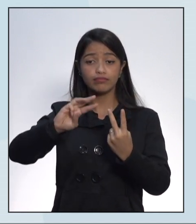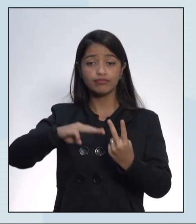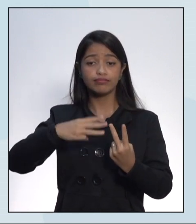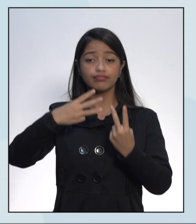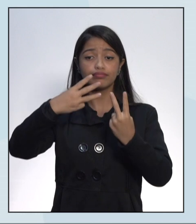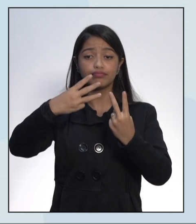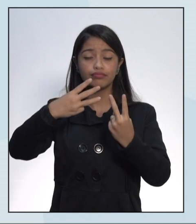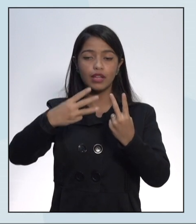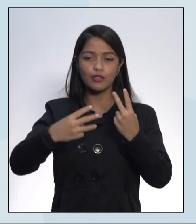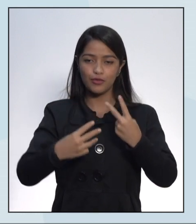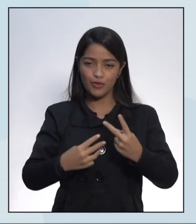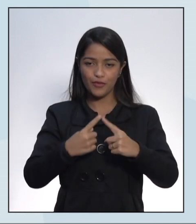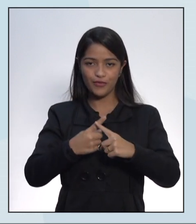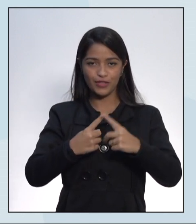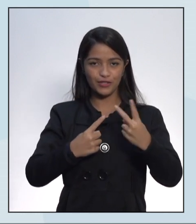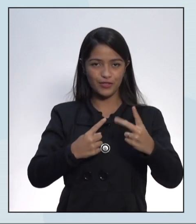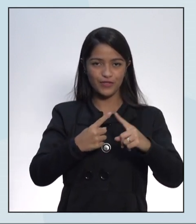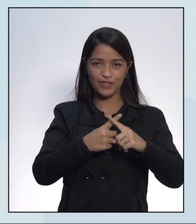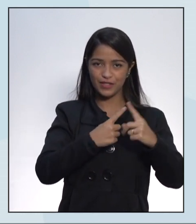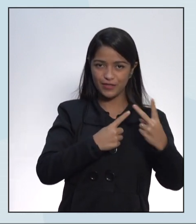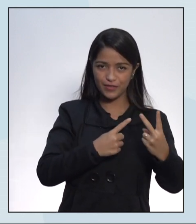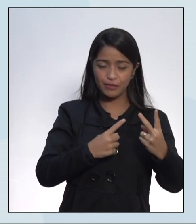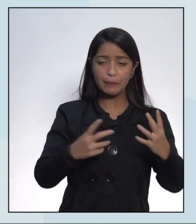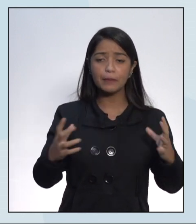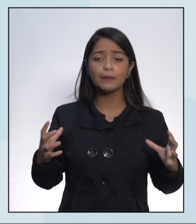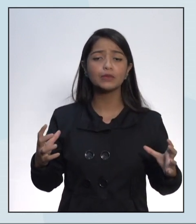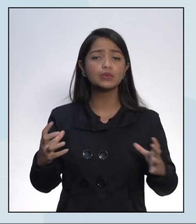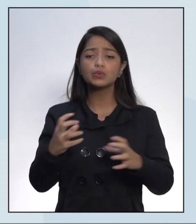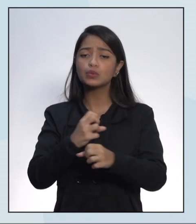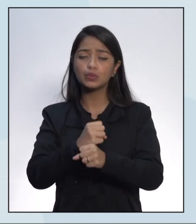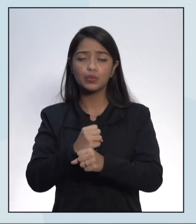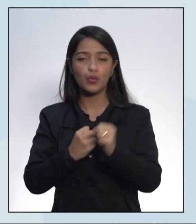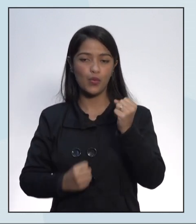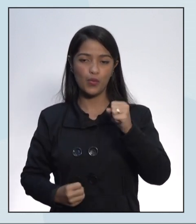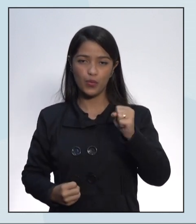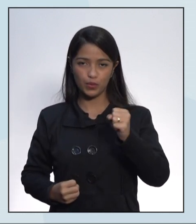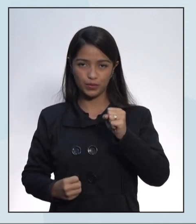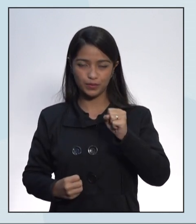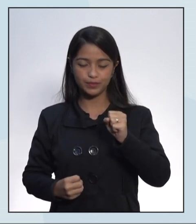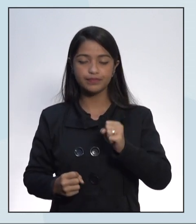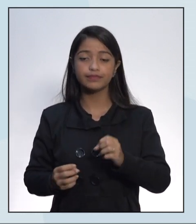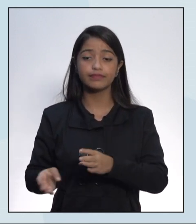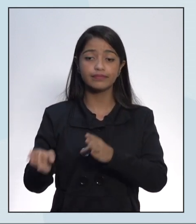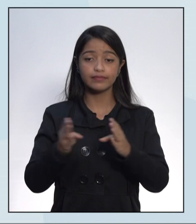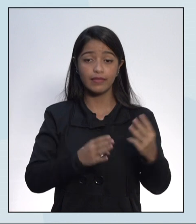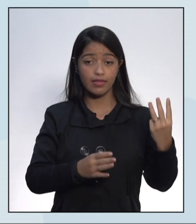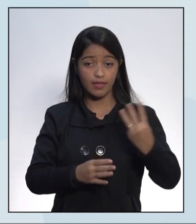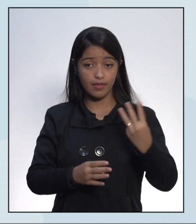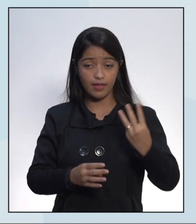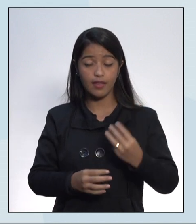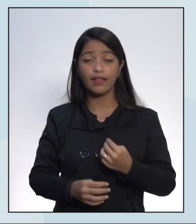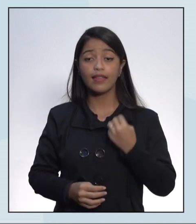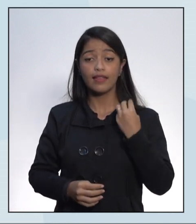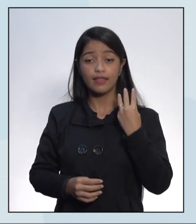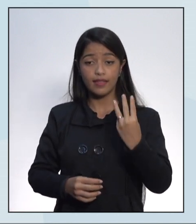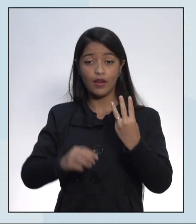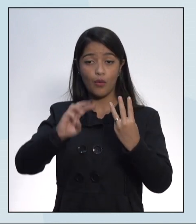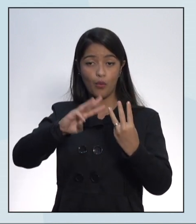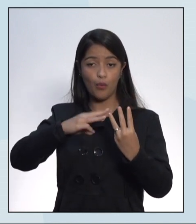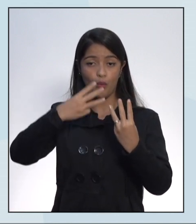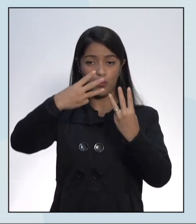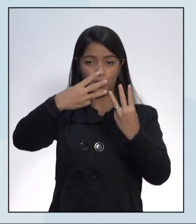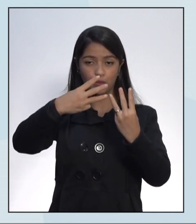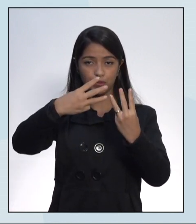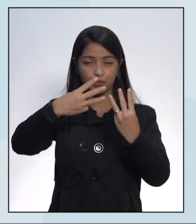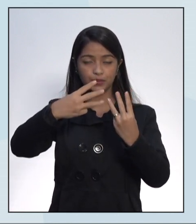2. 2 vezes 2 dá 4. 4 vezes 2, 8. A terceira é 3 ao cubo. A quarta, que a